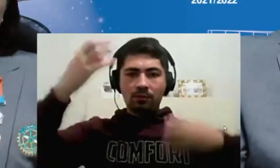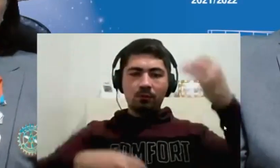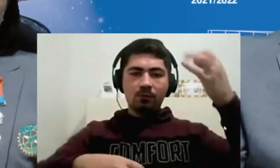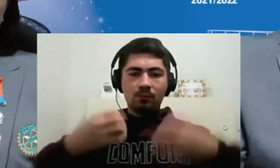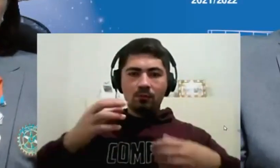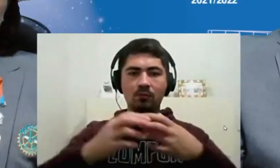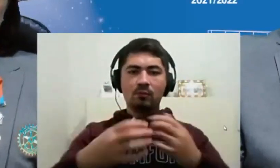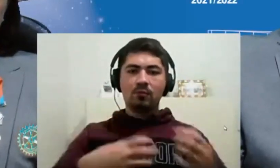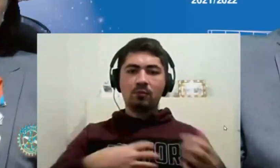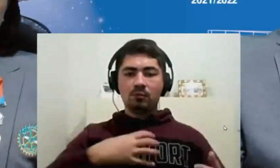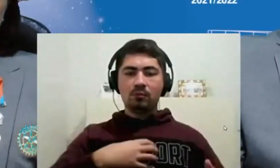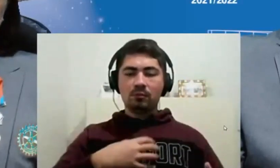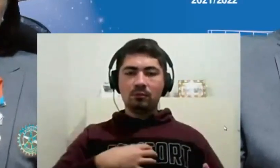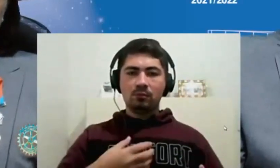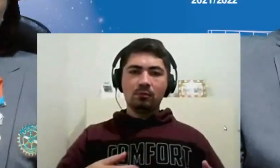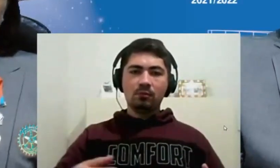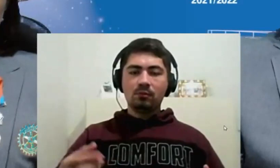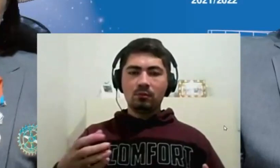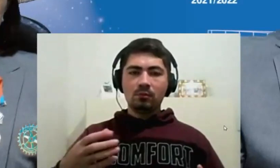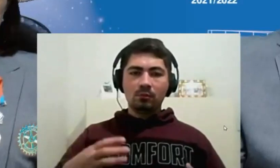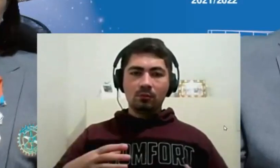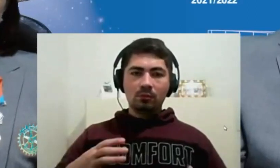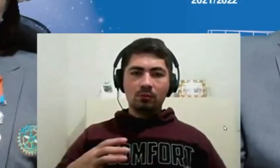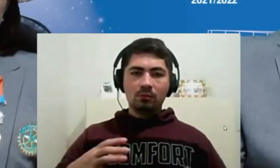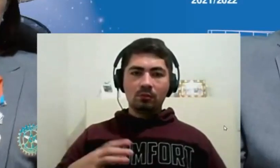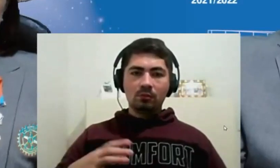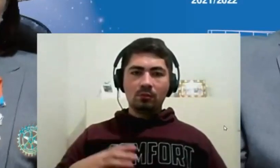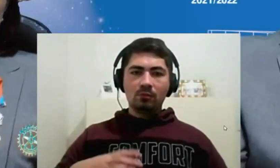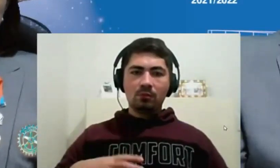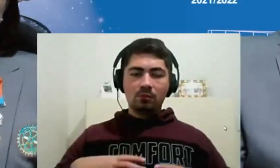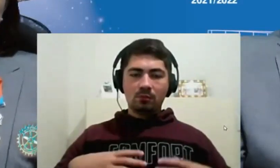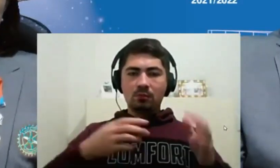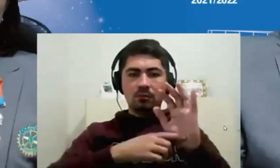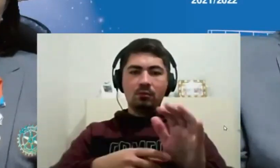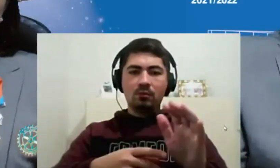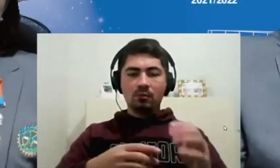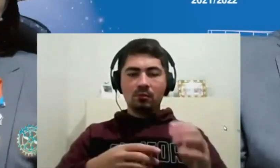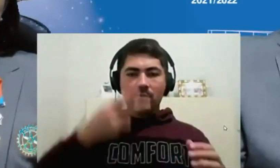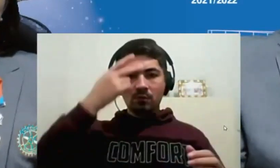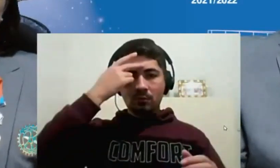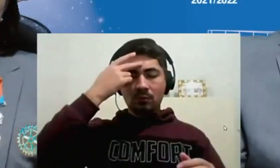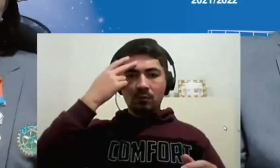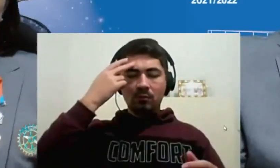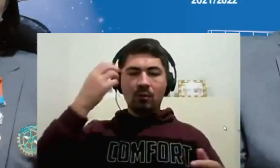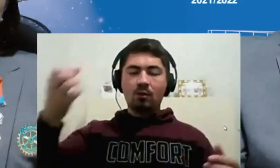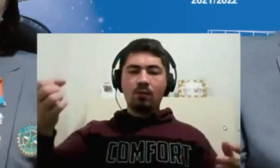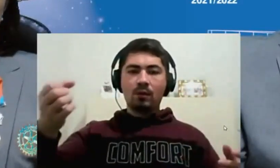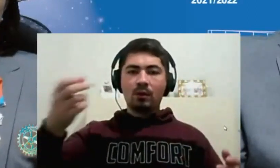motivação para os companheiros que estão nos acompanhando aí, chegando, estamos em